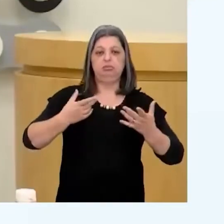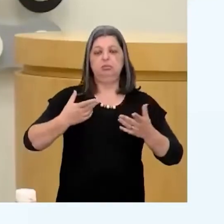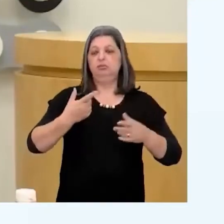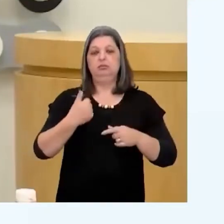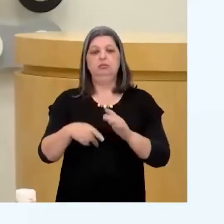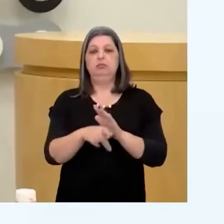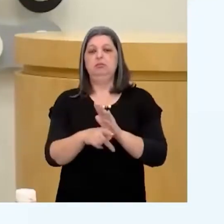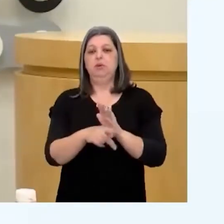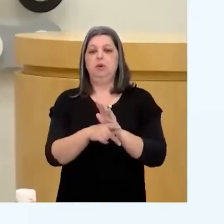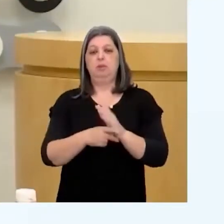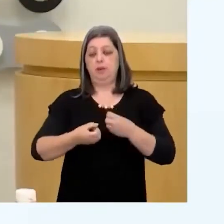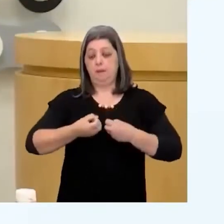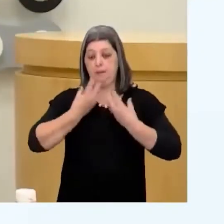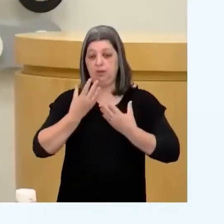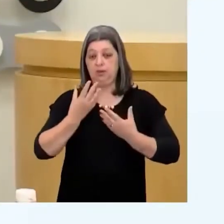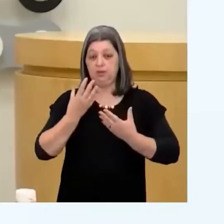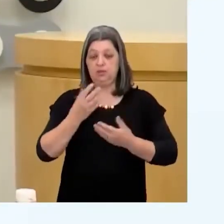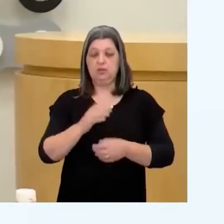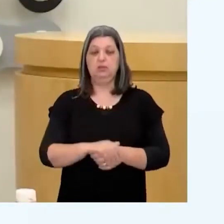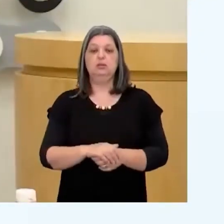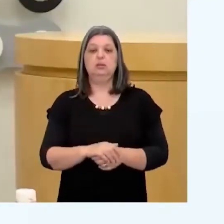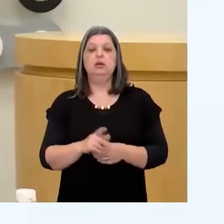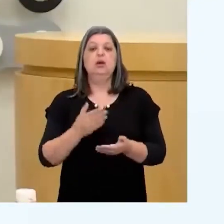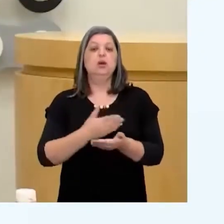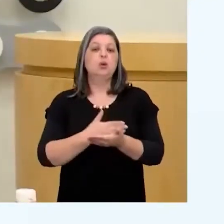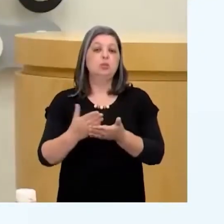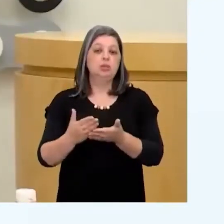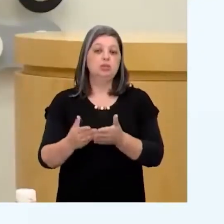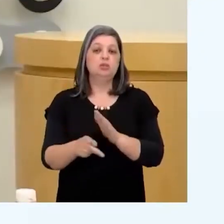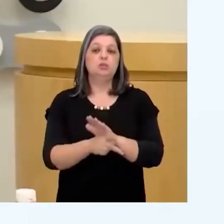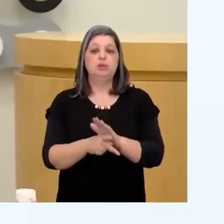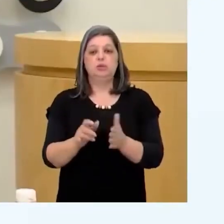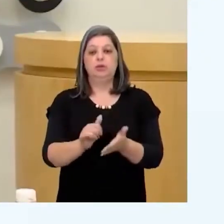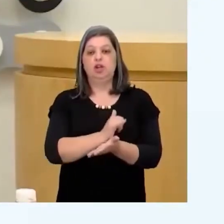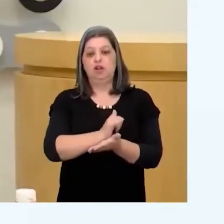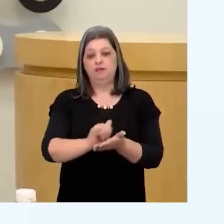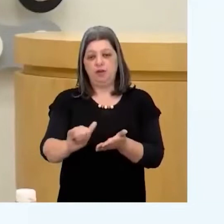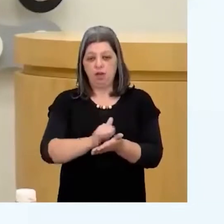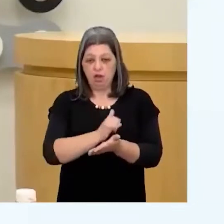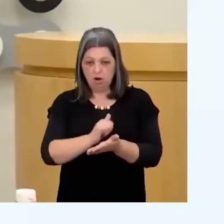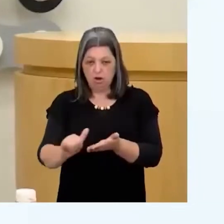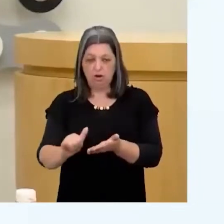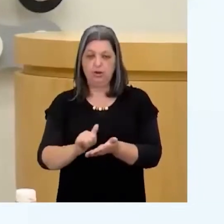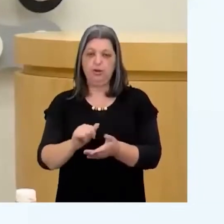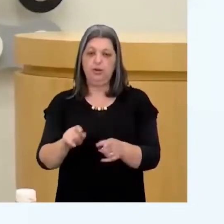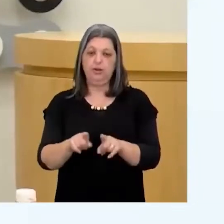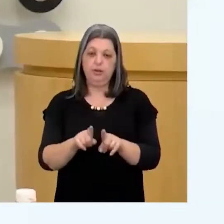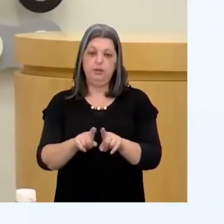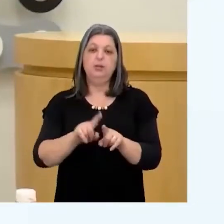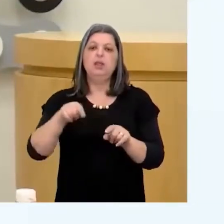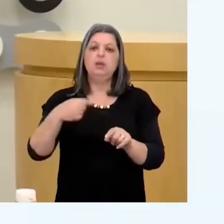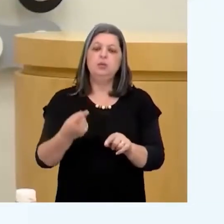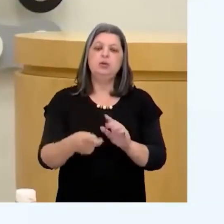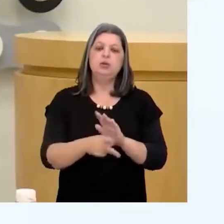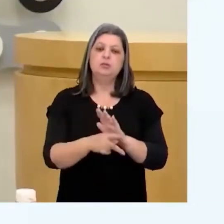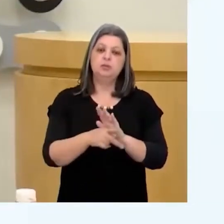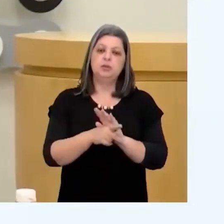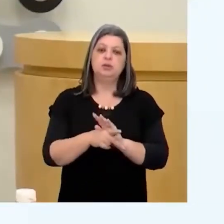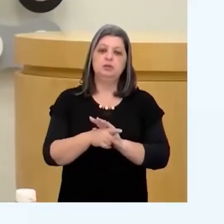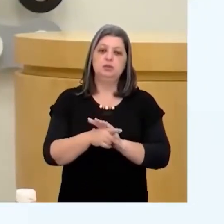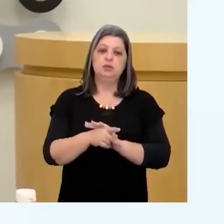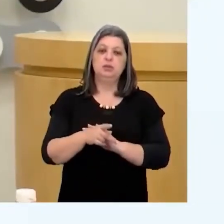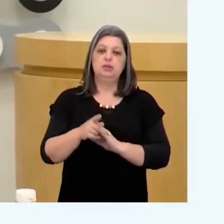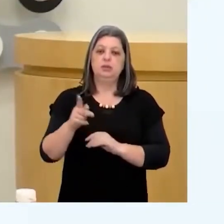E assim se desenvolveu, chegou em Nova York, ali se aproximou da comunidade também negra e latina,